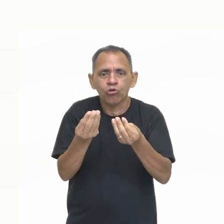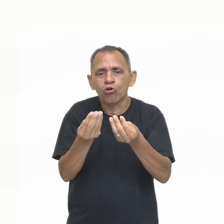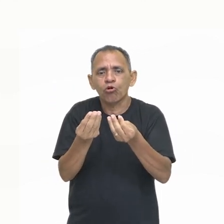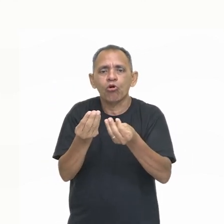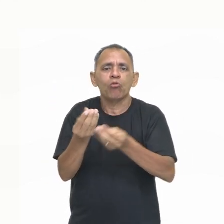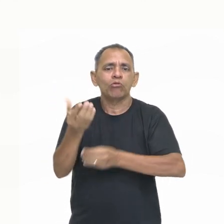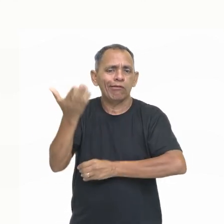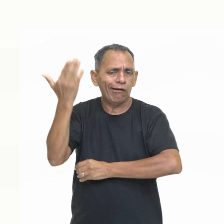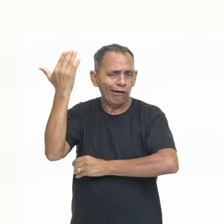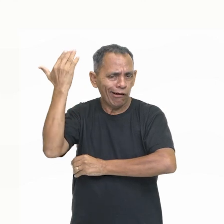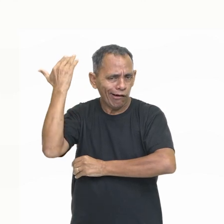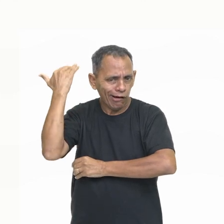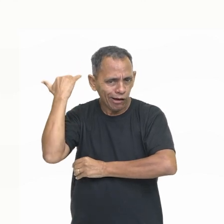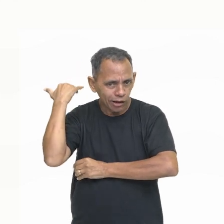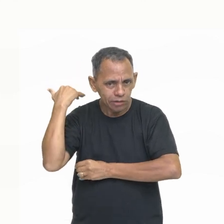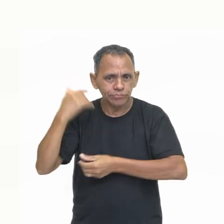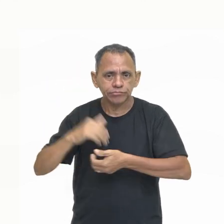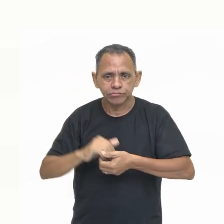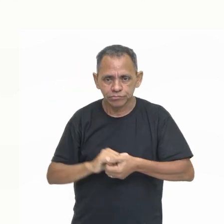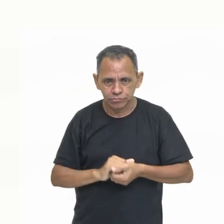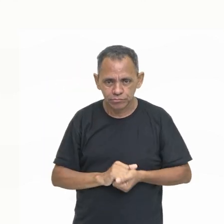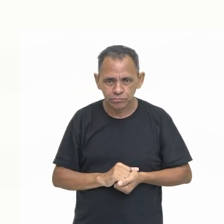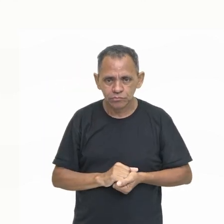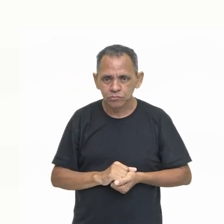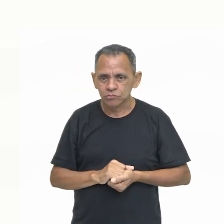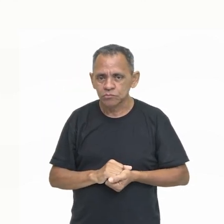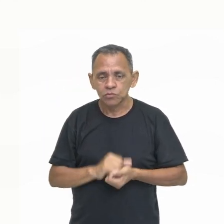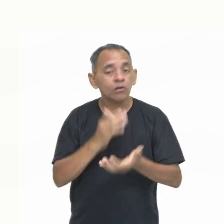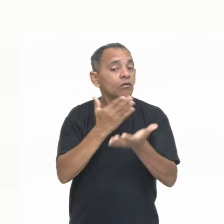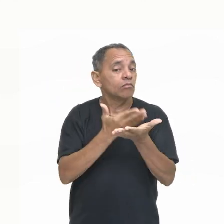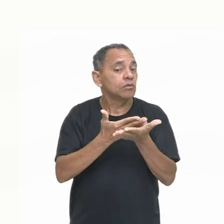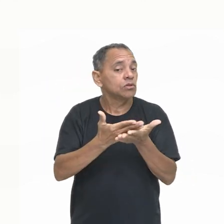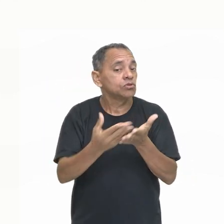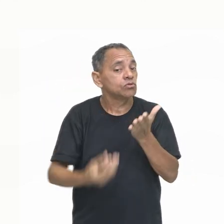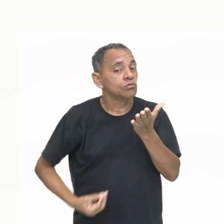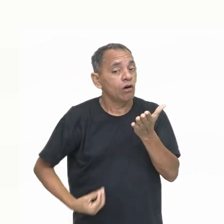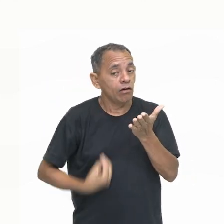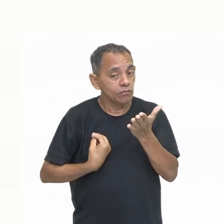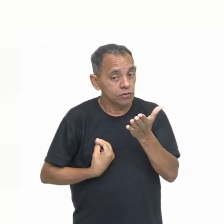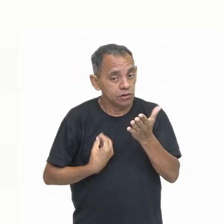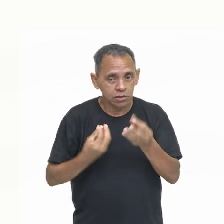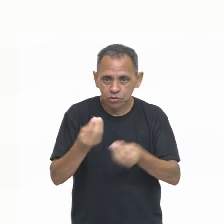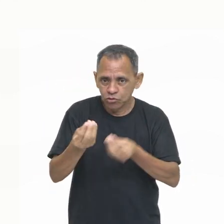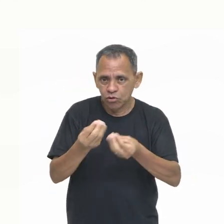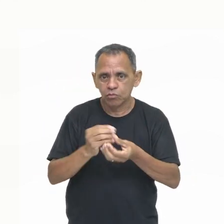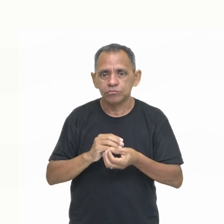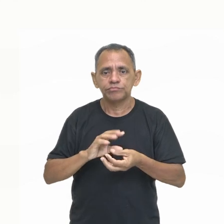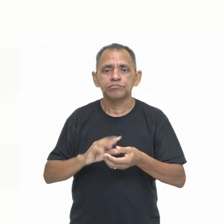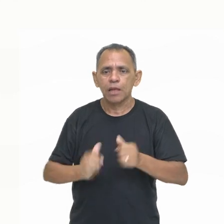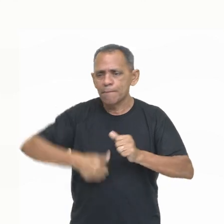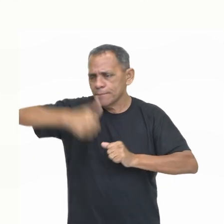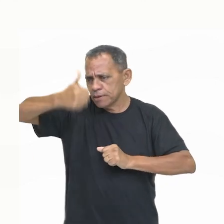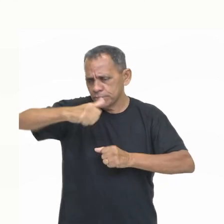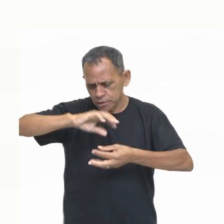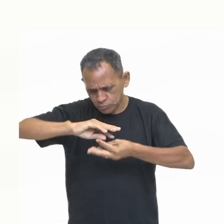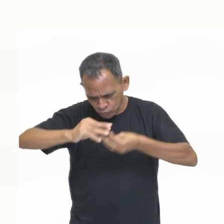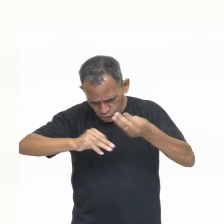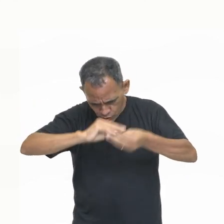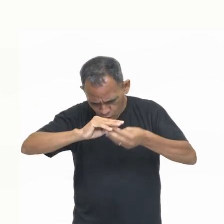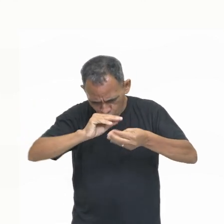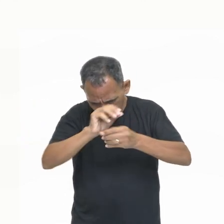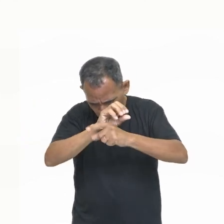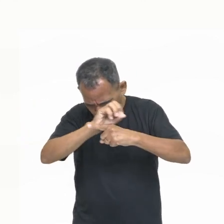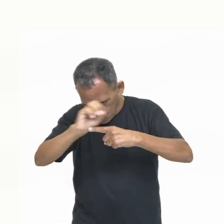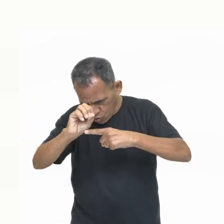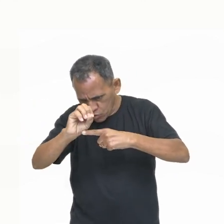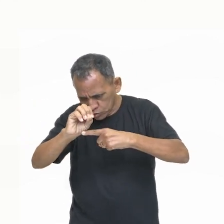que a origem da vida aconteceu. A primeira molécula orgânica apareceu e